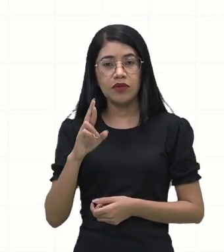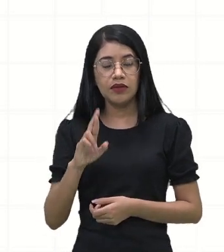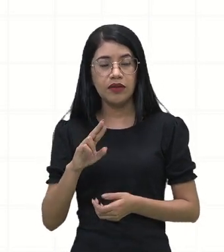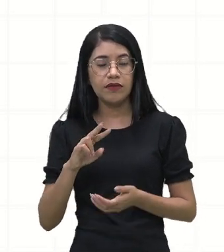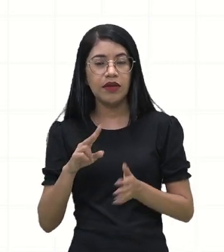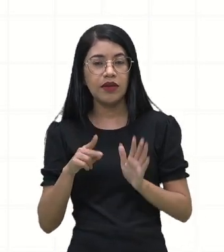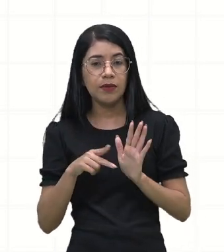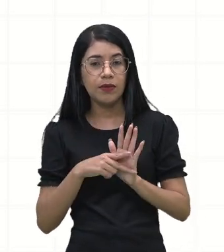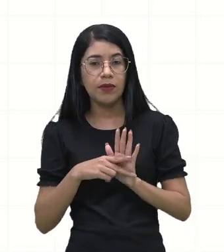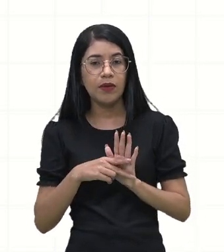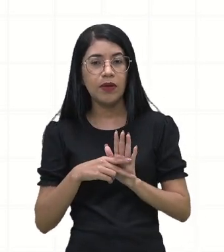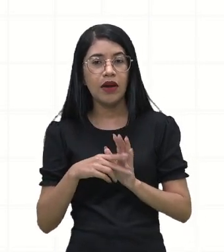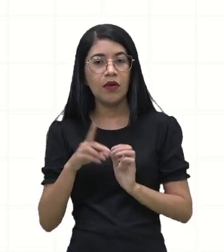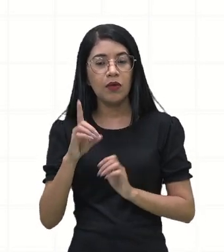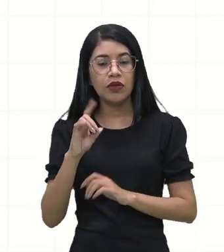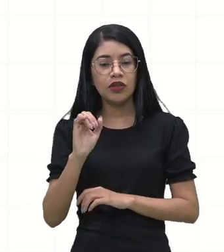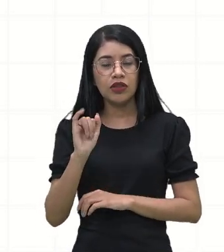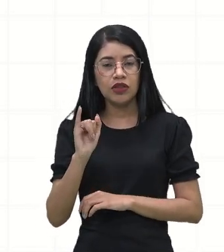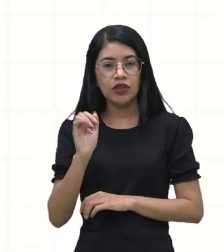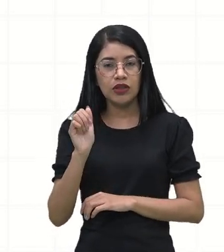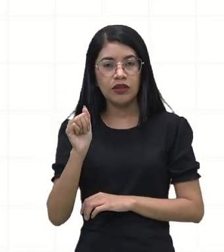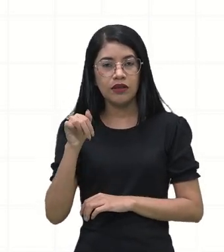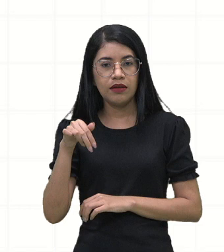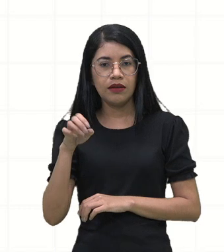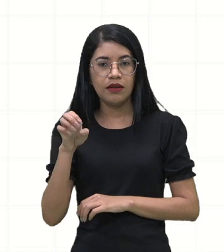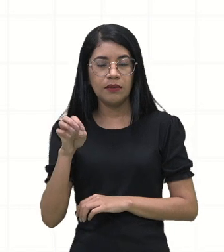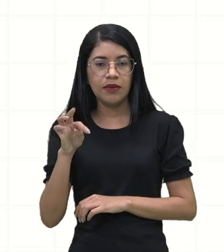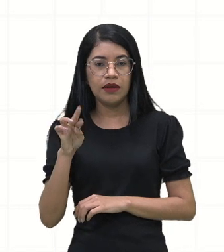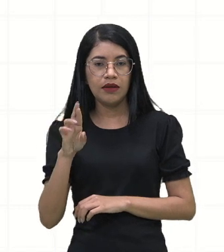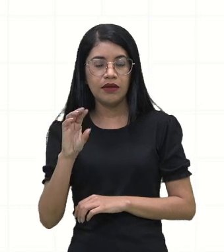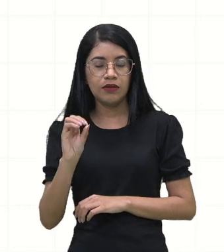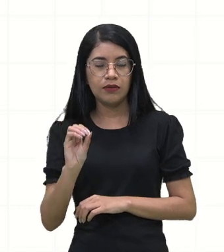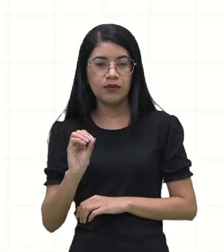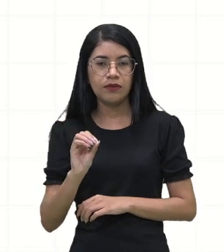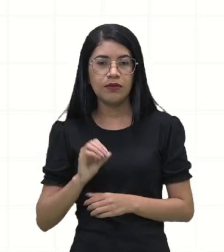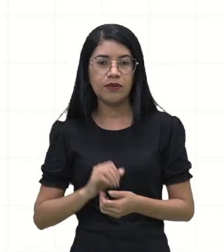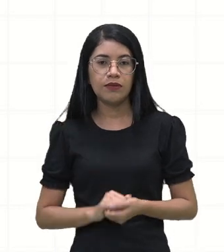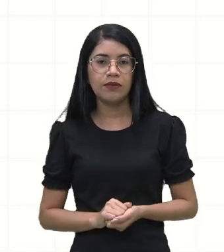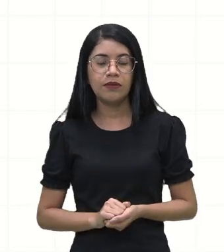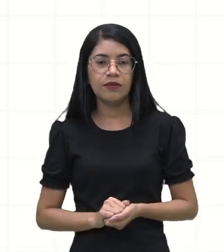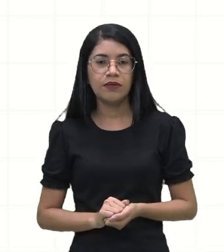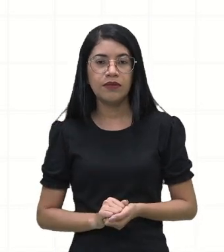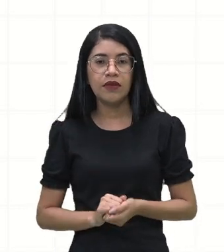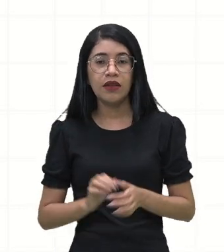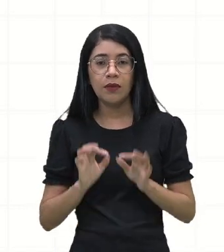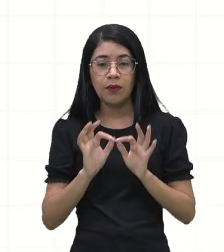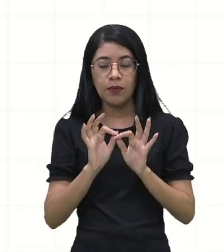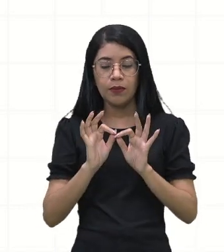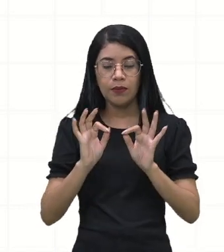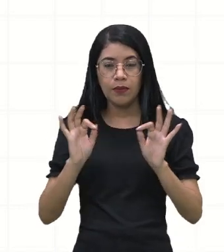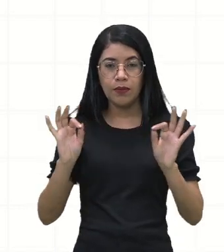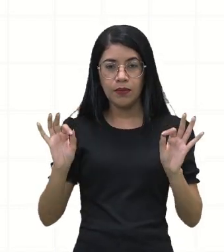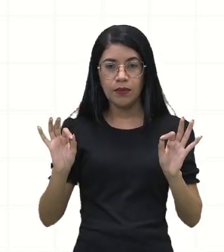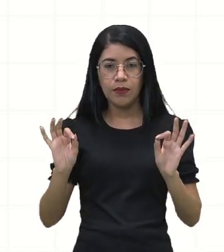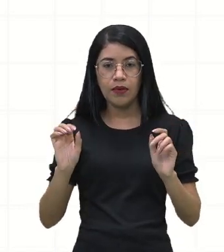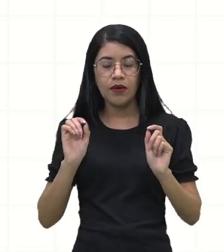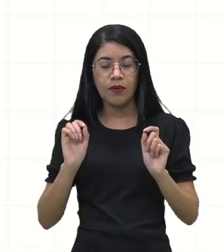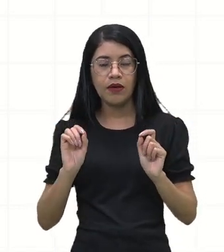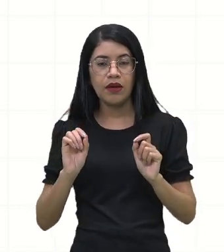diâmetro, tá? Então, nada mais é que o comprimento da circunferência, né? É o próprio diâmetro,